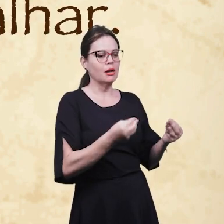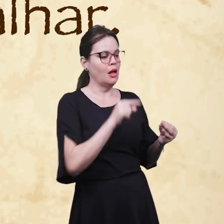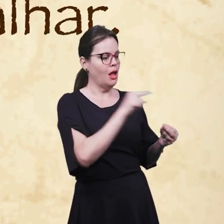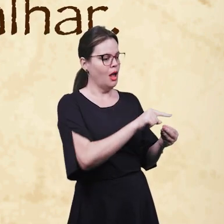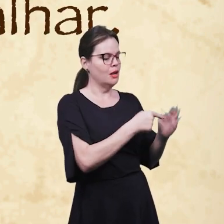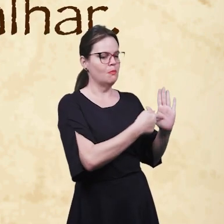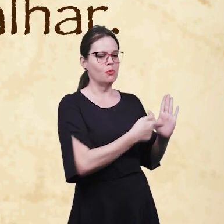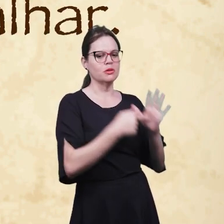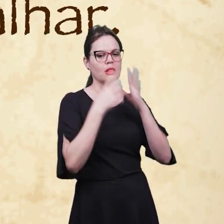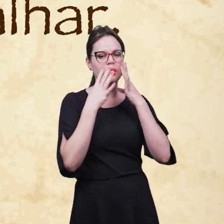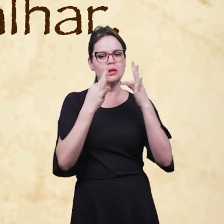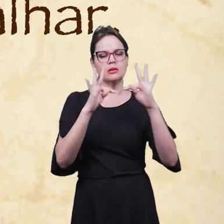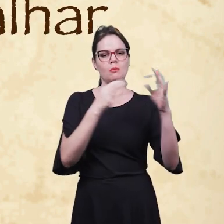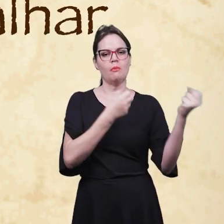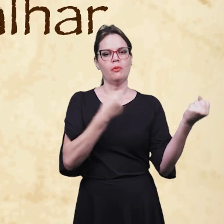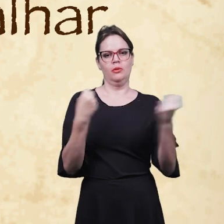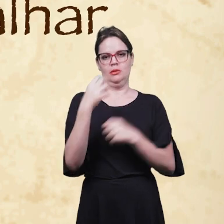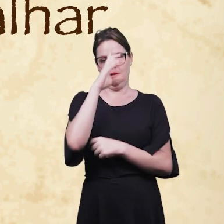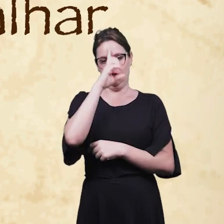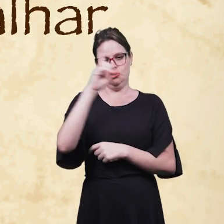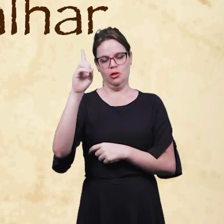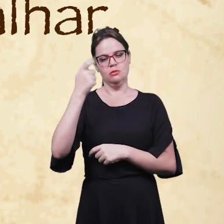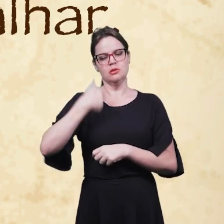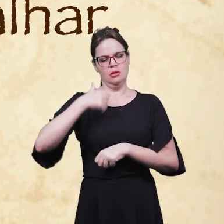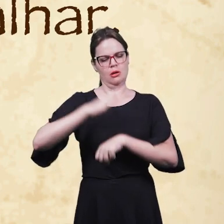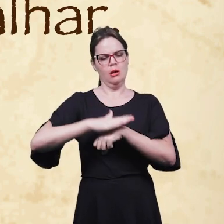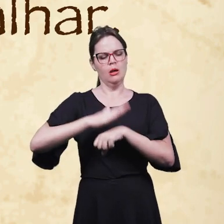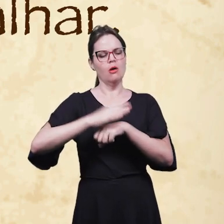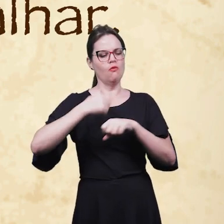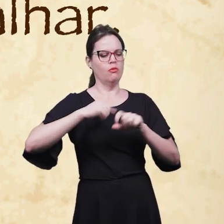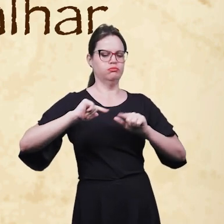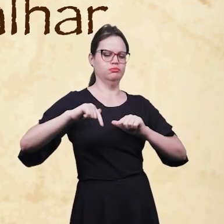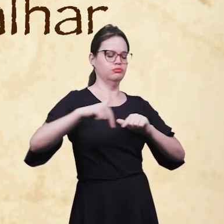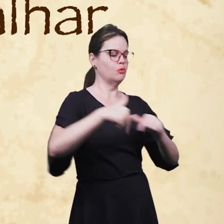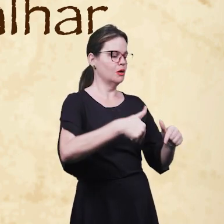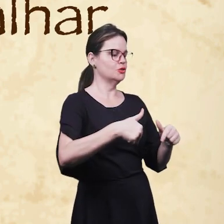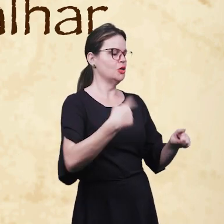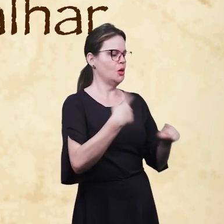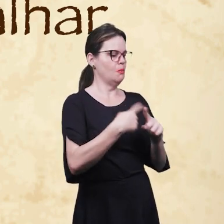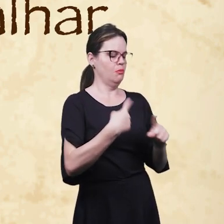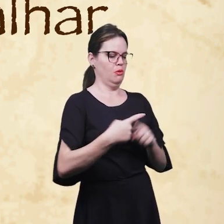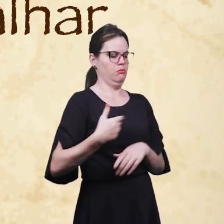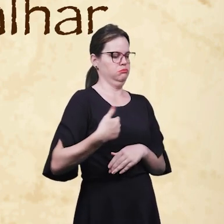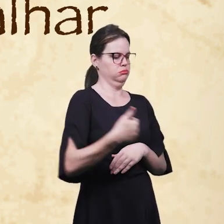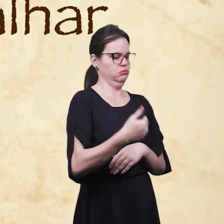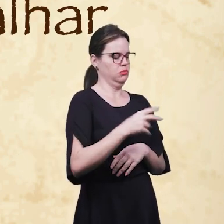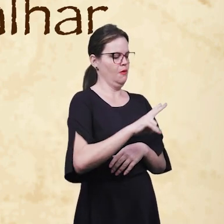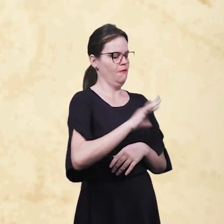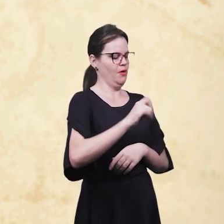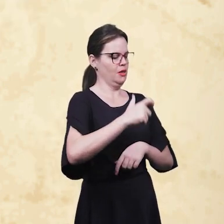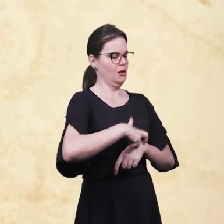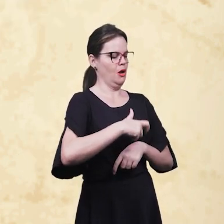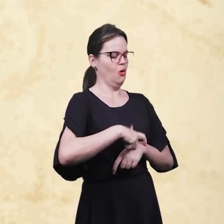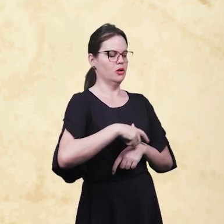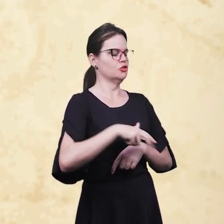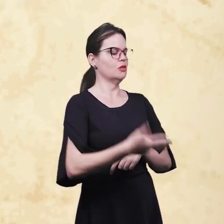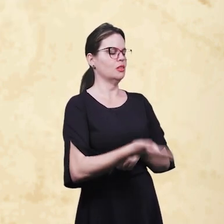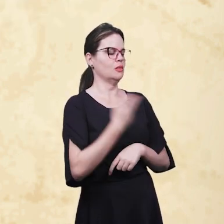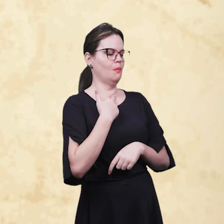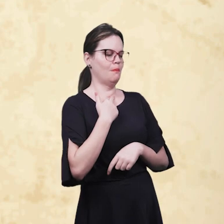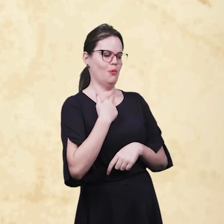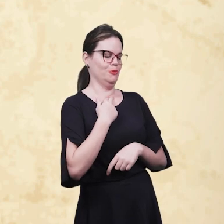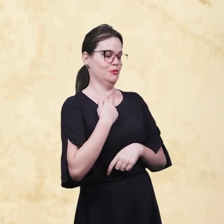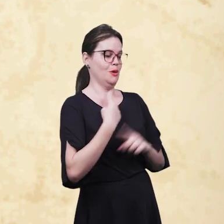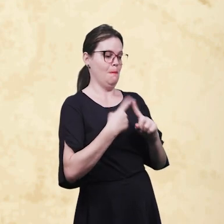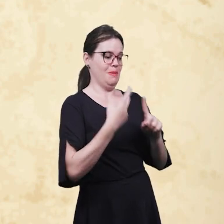obras daquele que me enviou enquanto é dia. A noite vem, quando ninguém pode trabalhar. Enquanto estou no mundo,